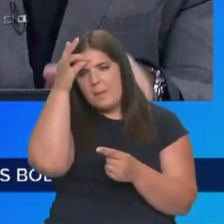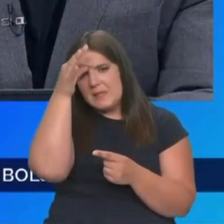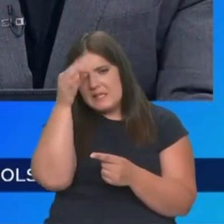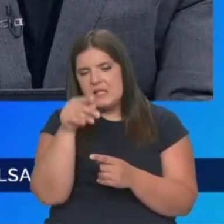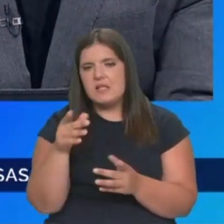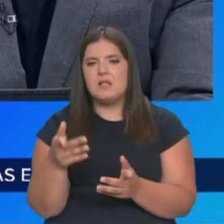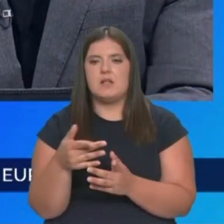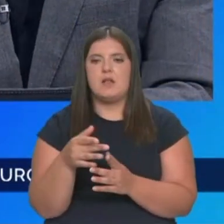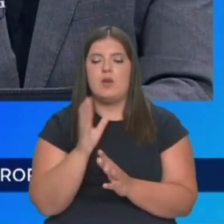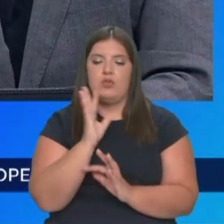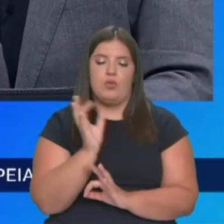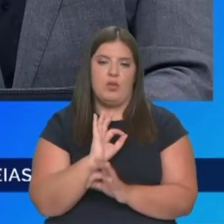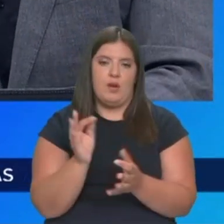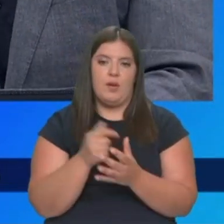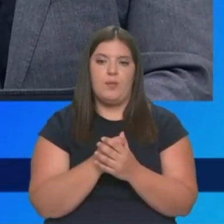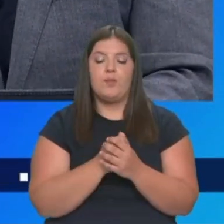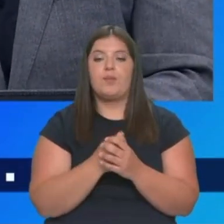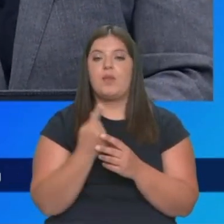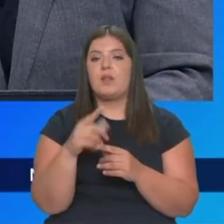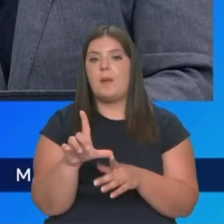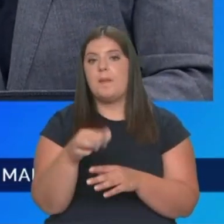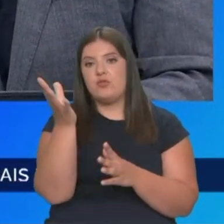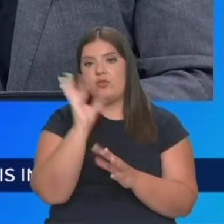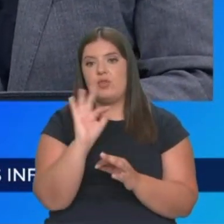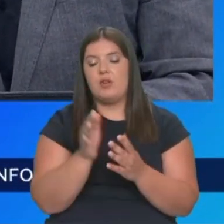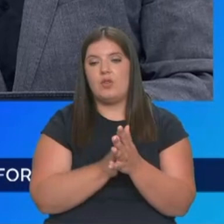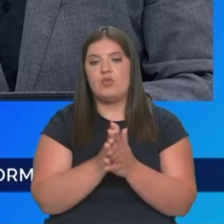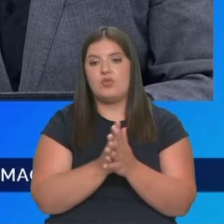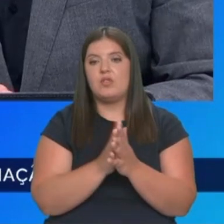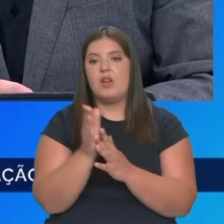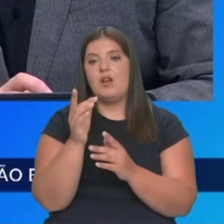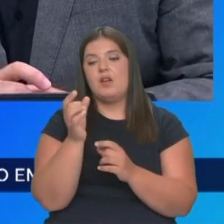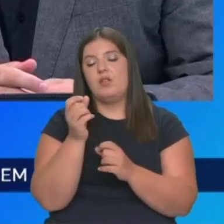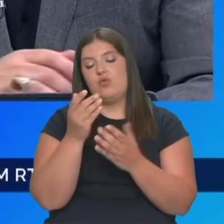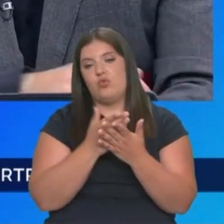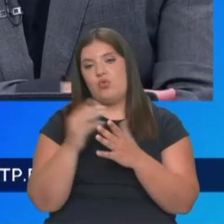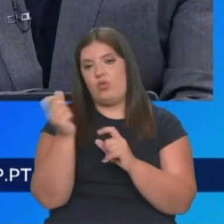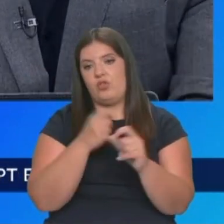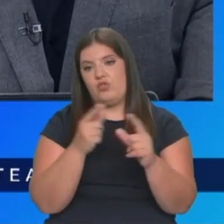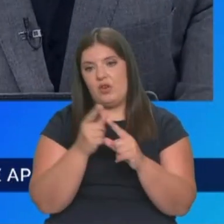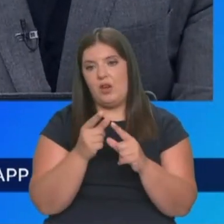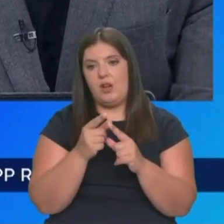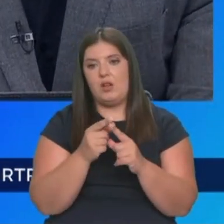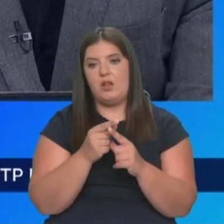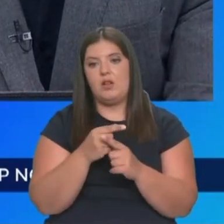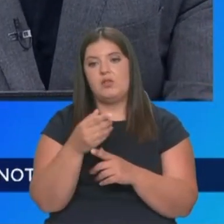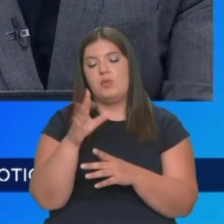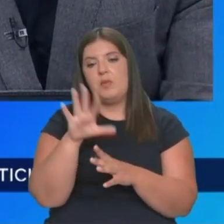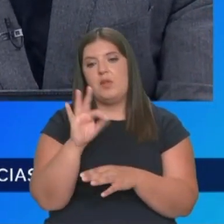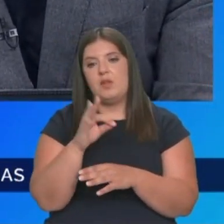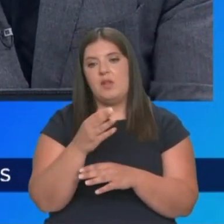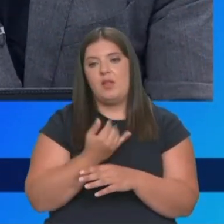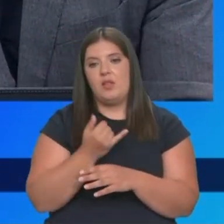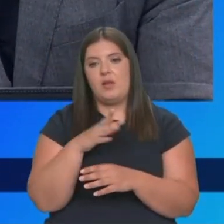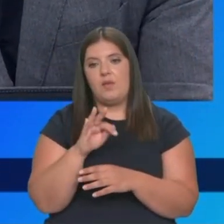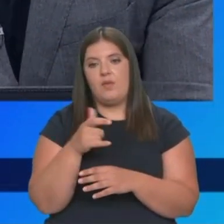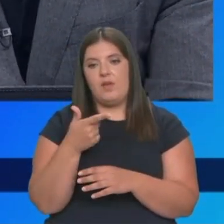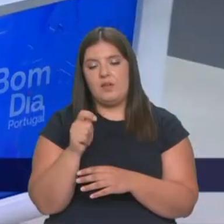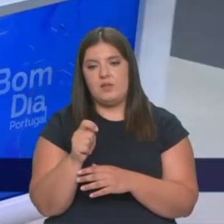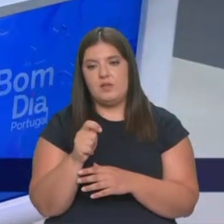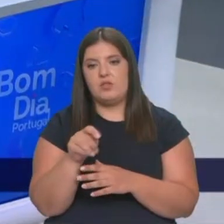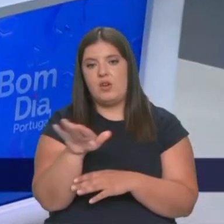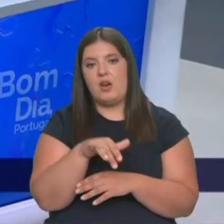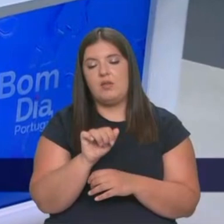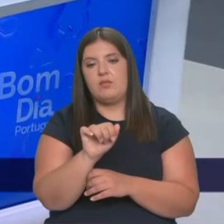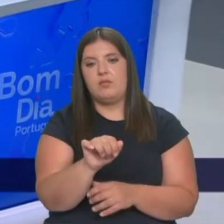É absolutamente extraordinário. Também extraordinário é utilizar a astronomia para detectar deepfakes. Que é uma coisa que conheces bem, ainda por cima, na tua